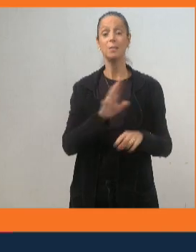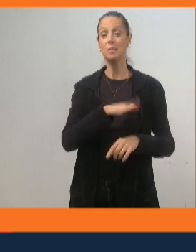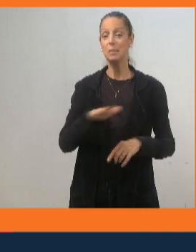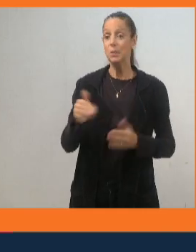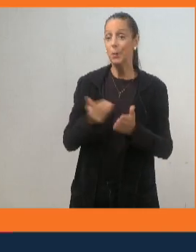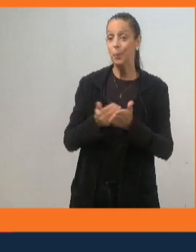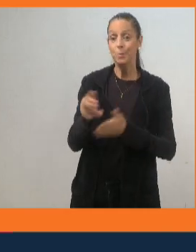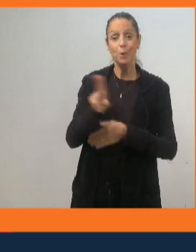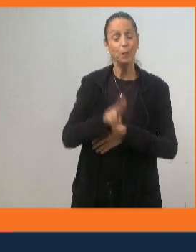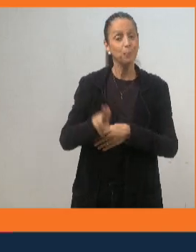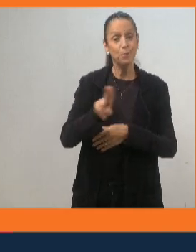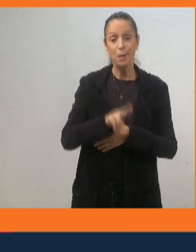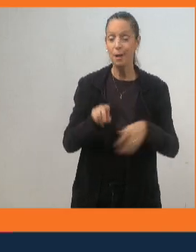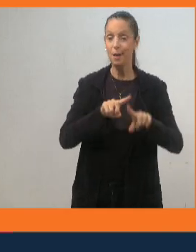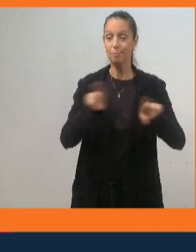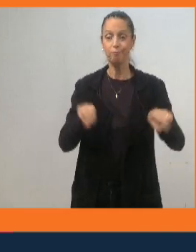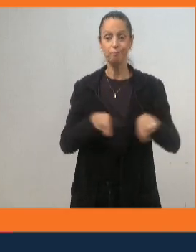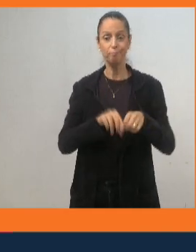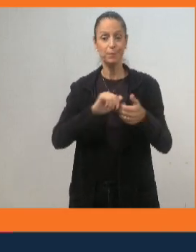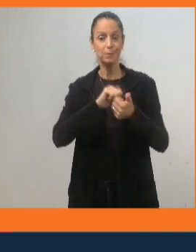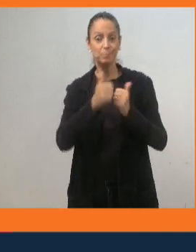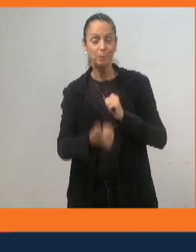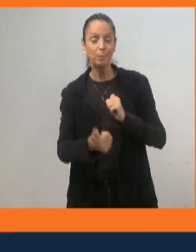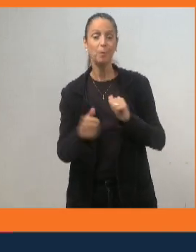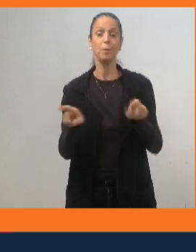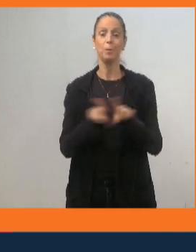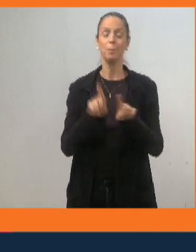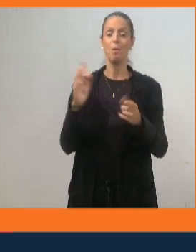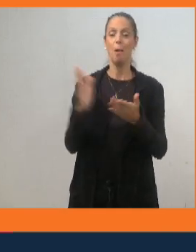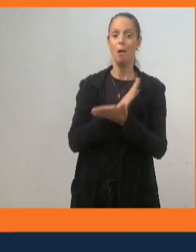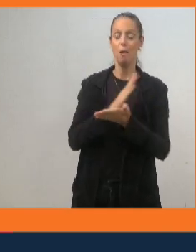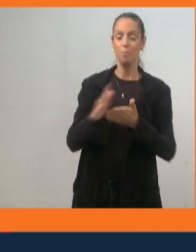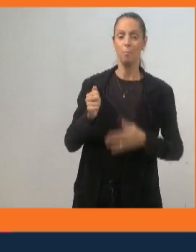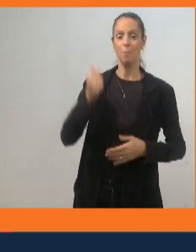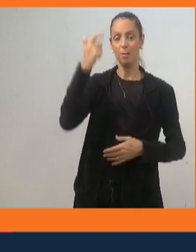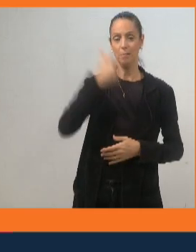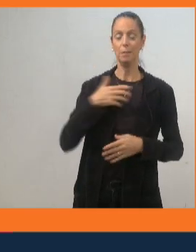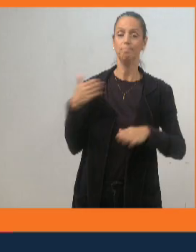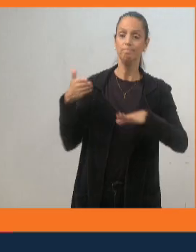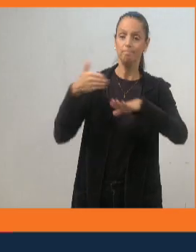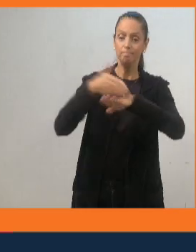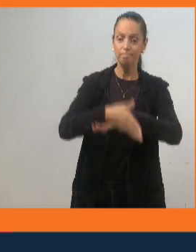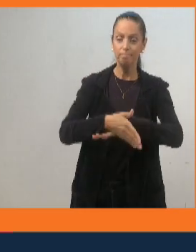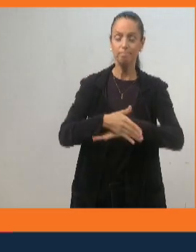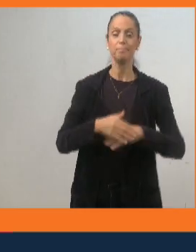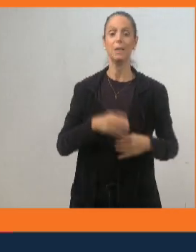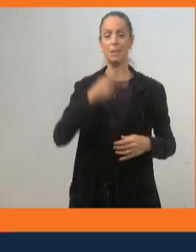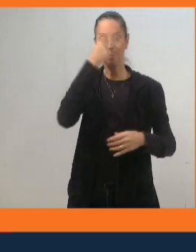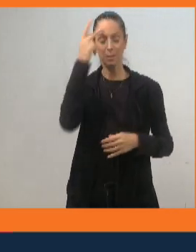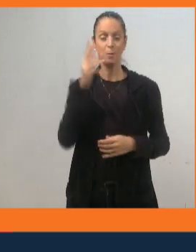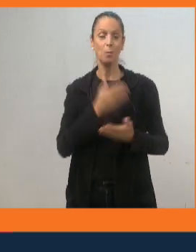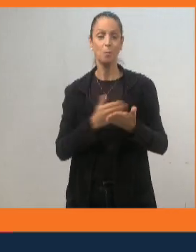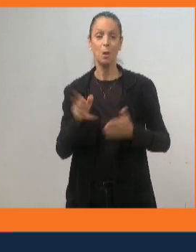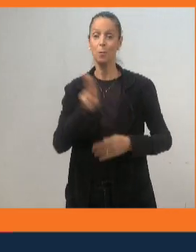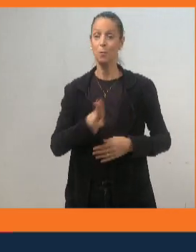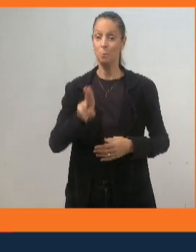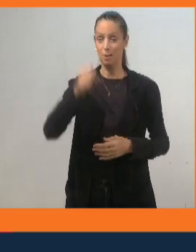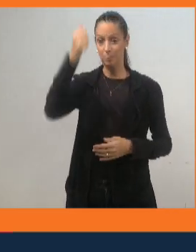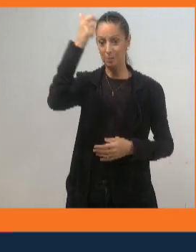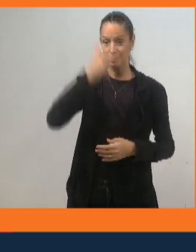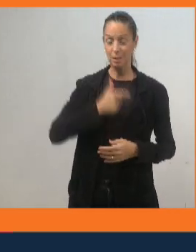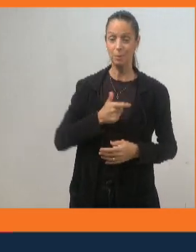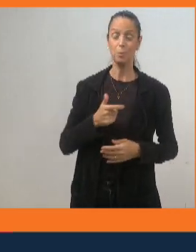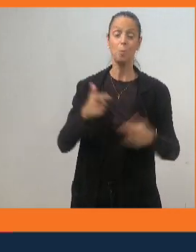já teve a presença de alguns atletas ali e a partir da ocupação desse espaço por atletas, no espaço que